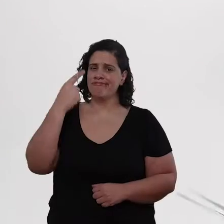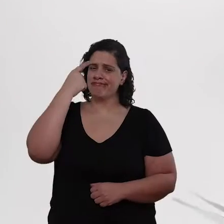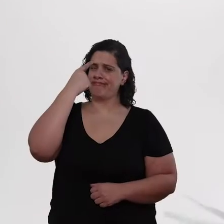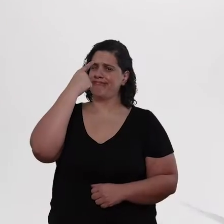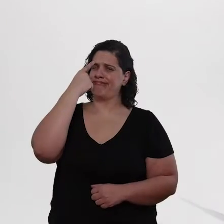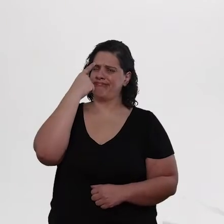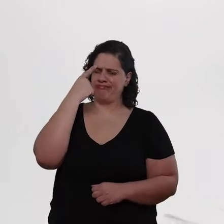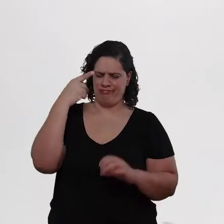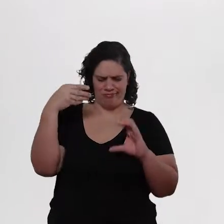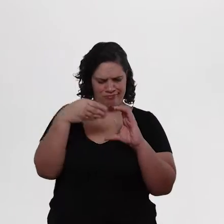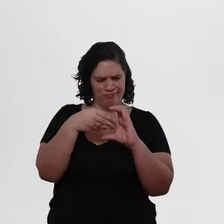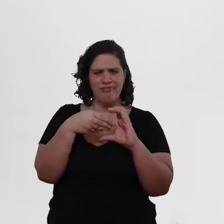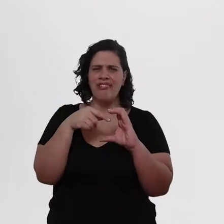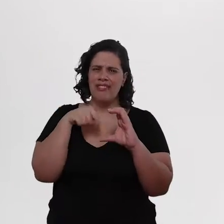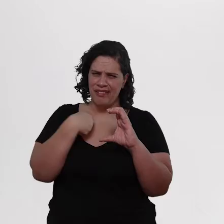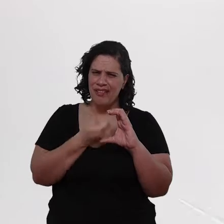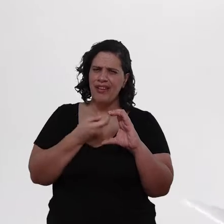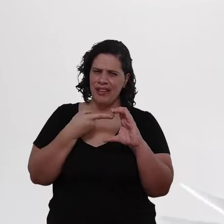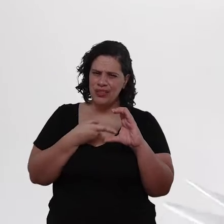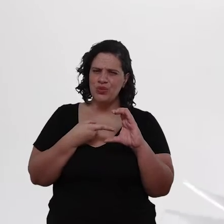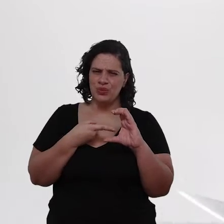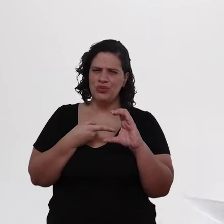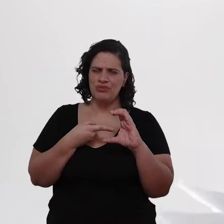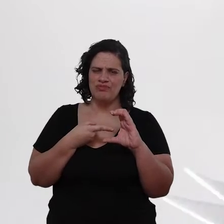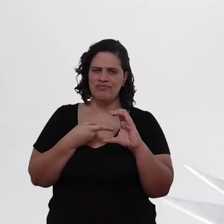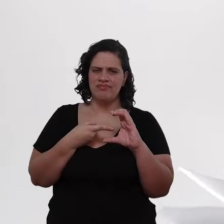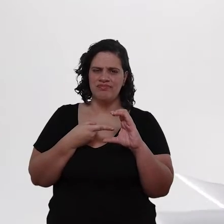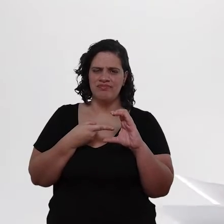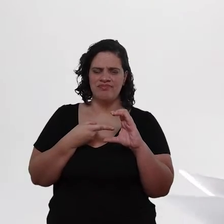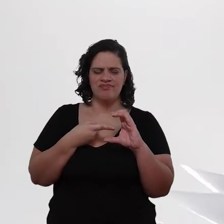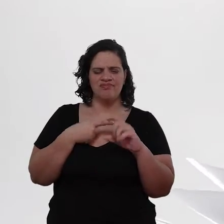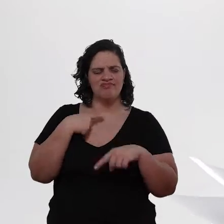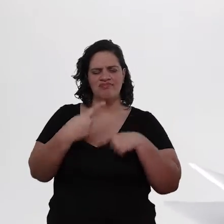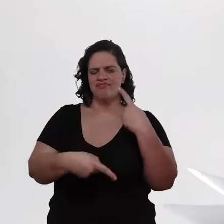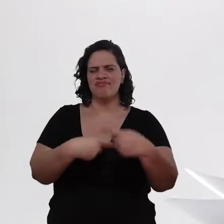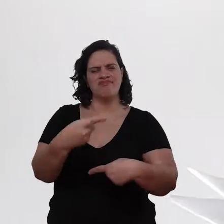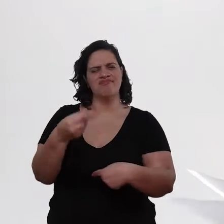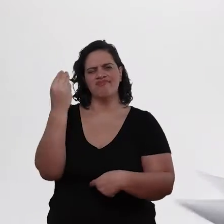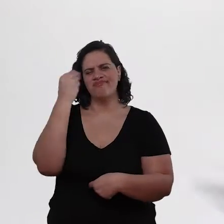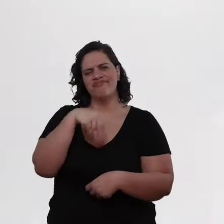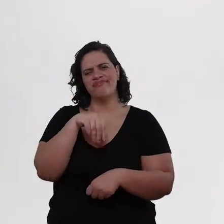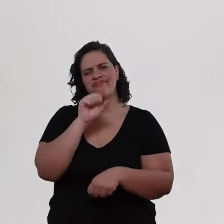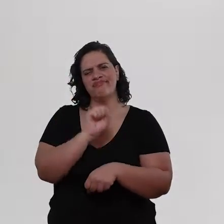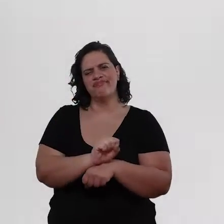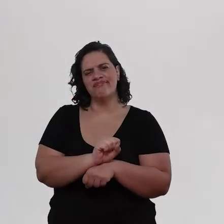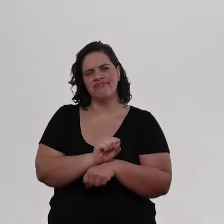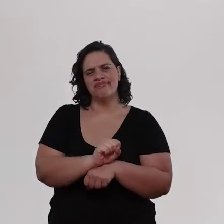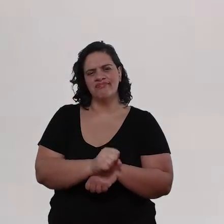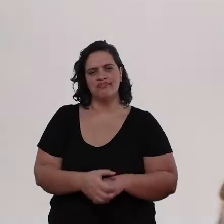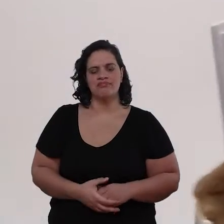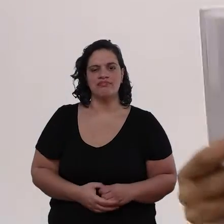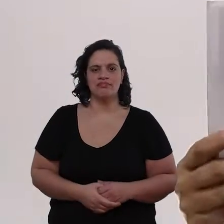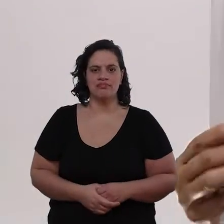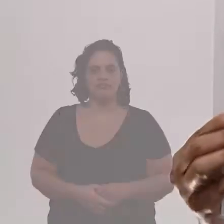Ah, pensou. Então é assim? Então parou de rolar.